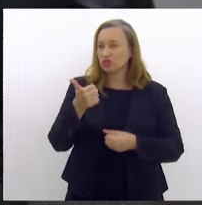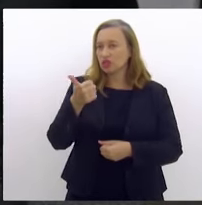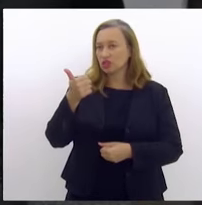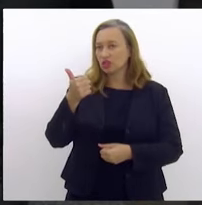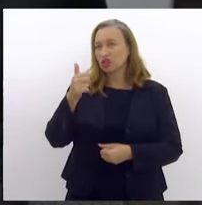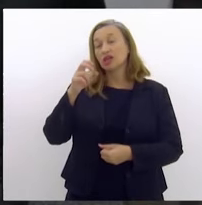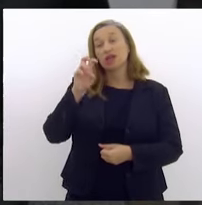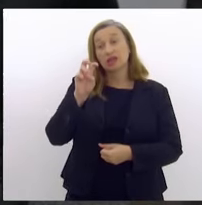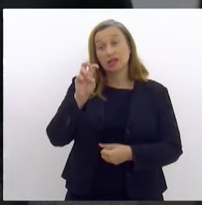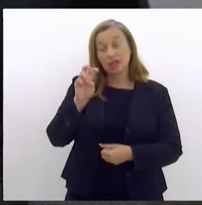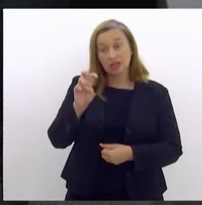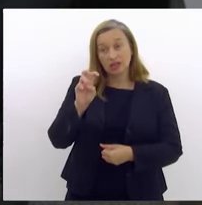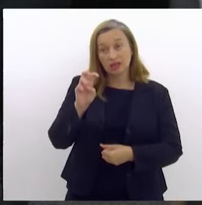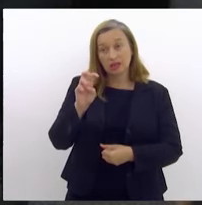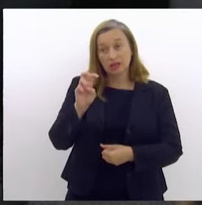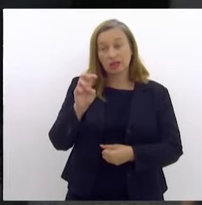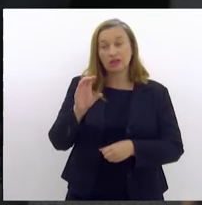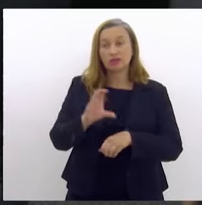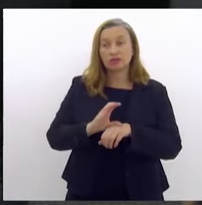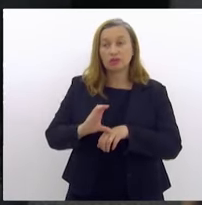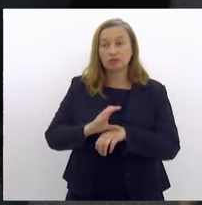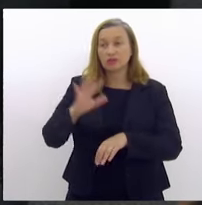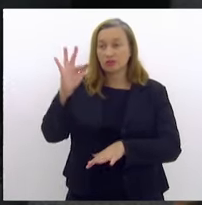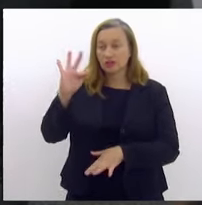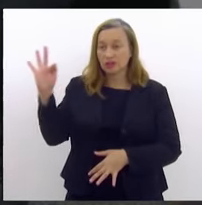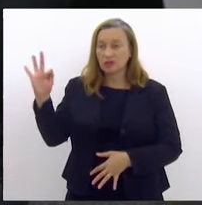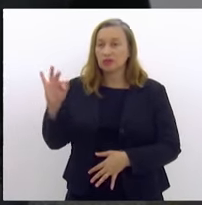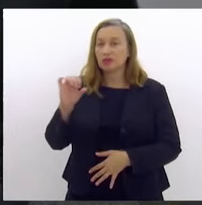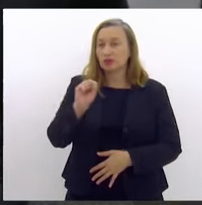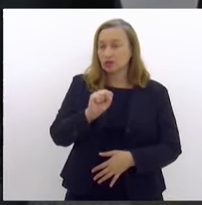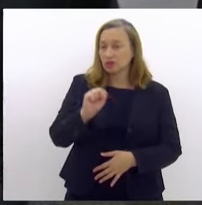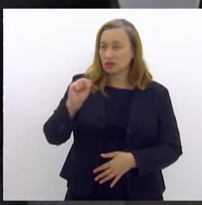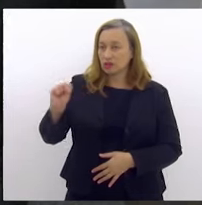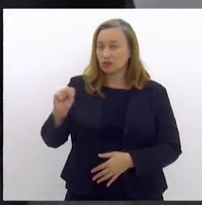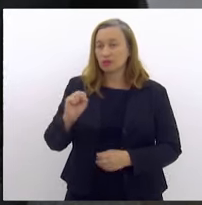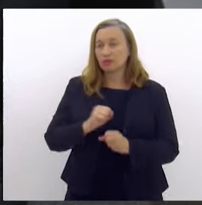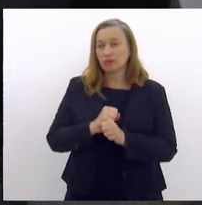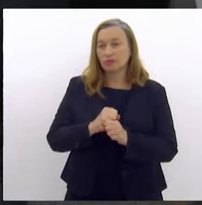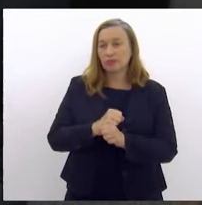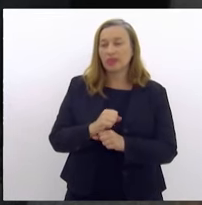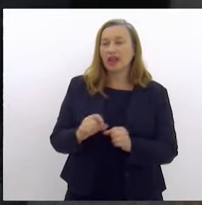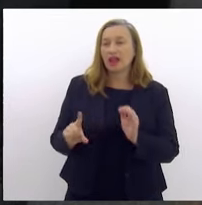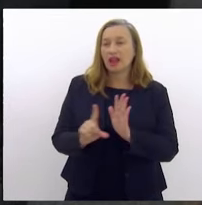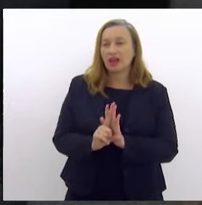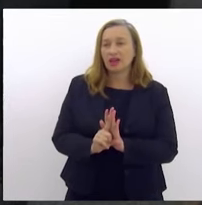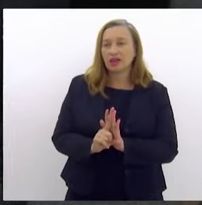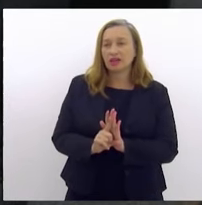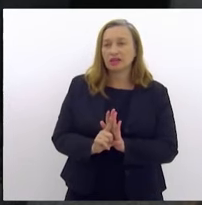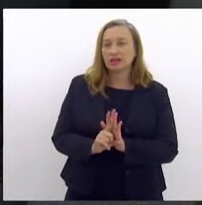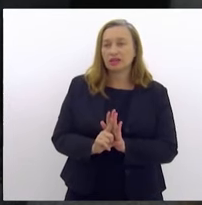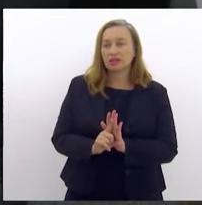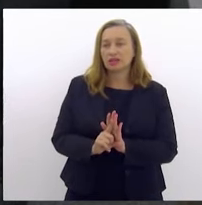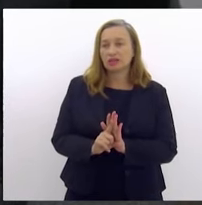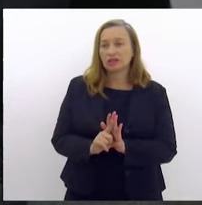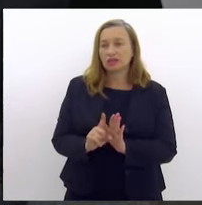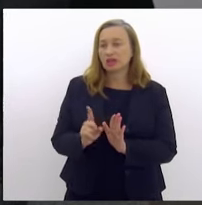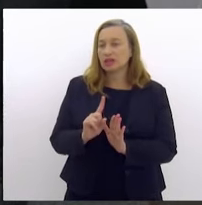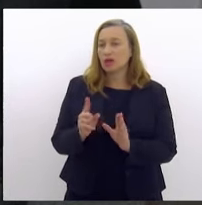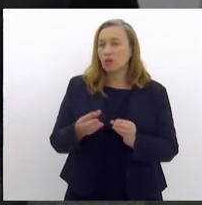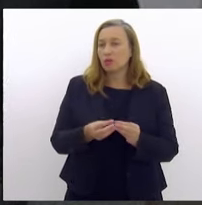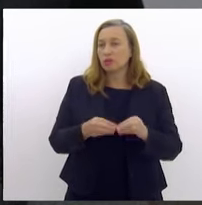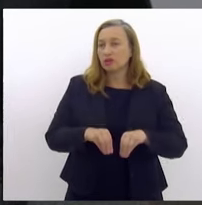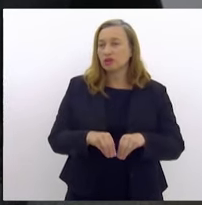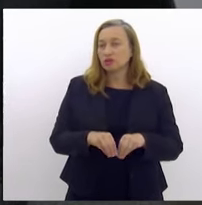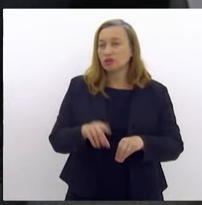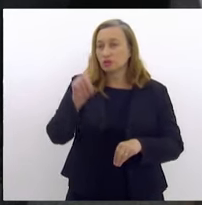5º da Constituição Federal, de 88, que a lei não prejudicará